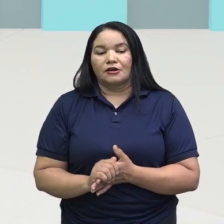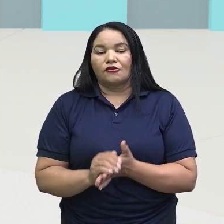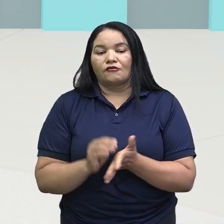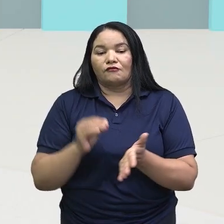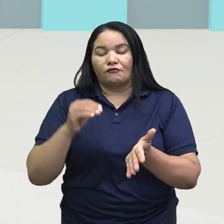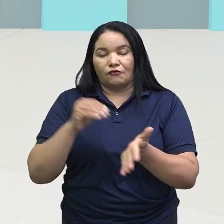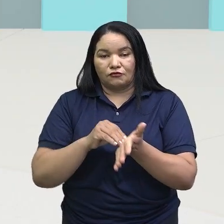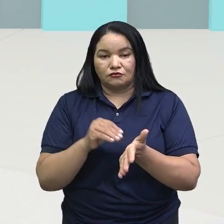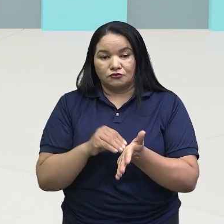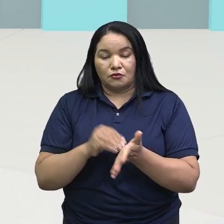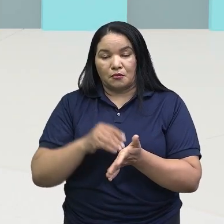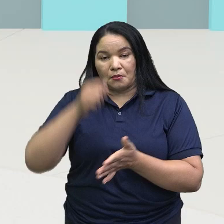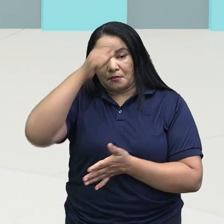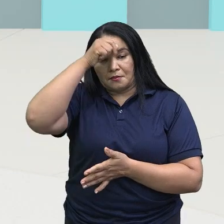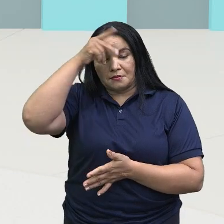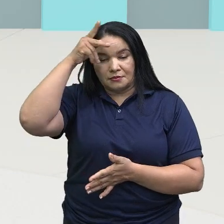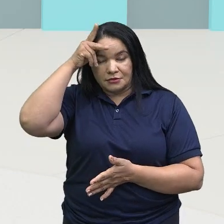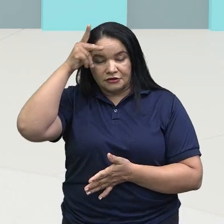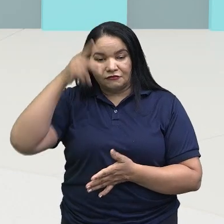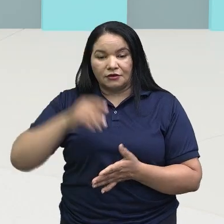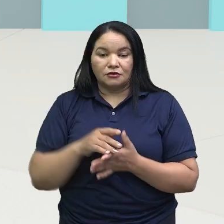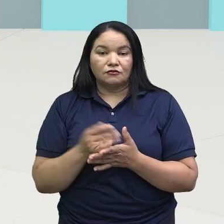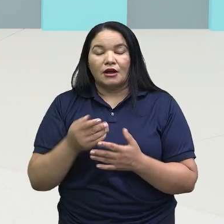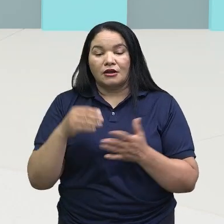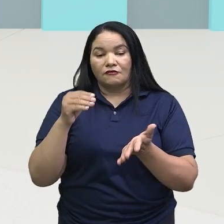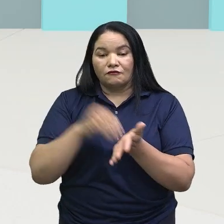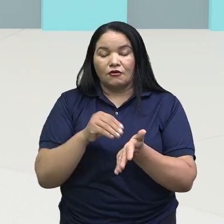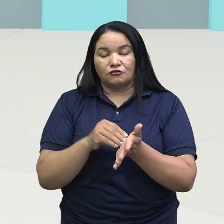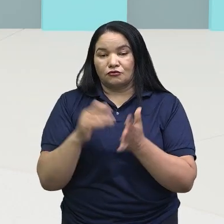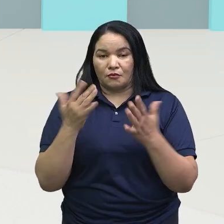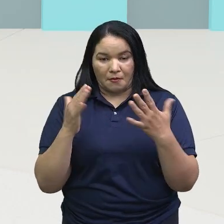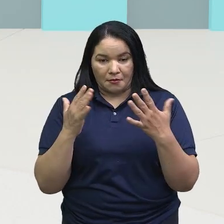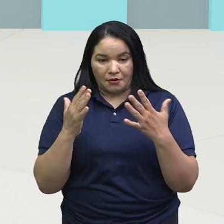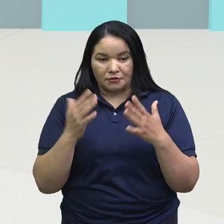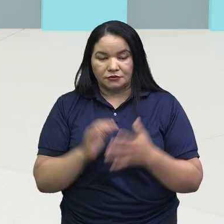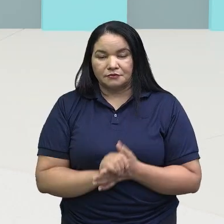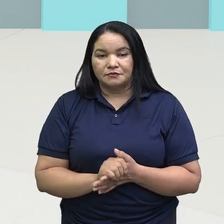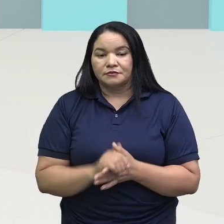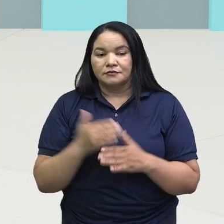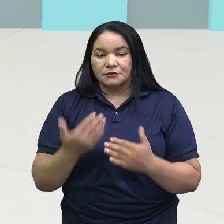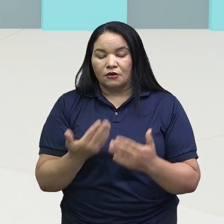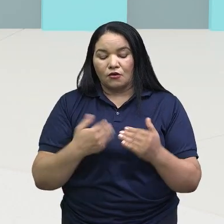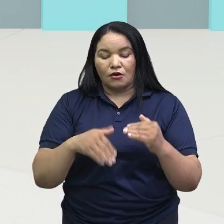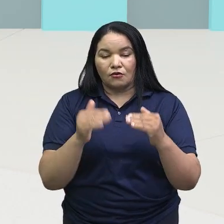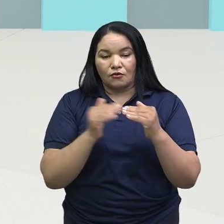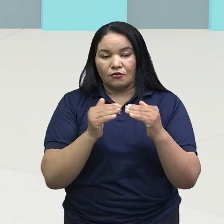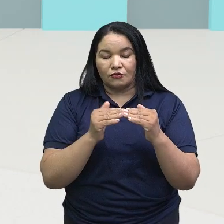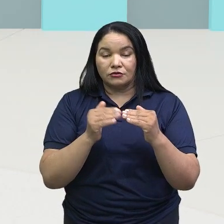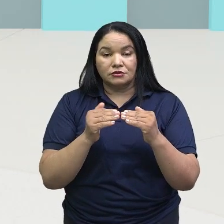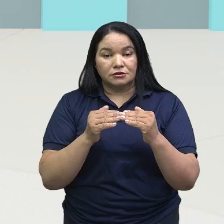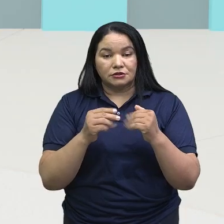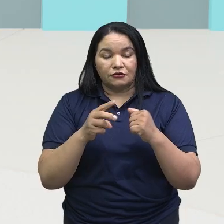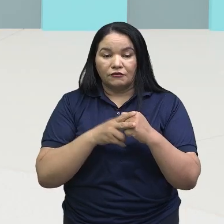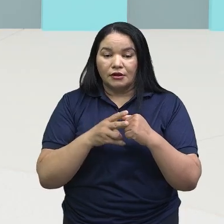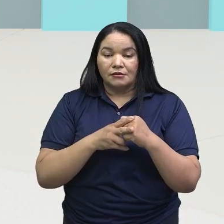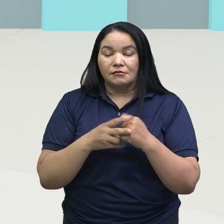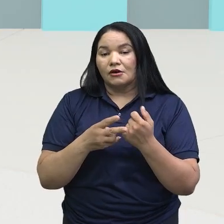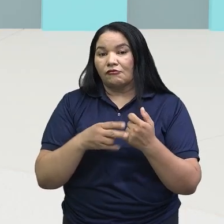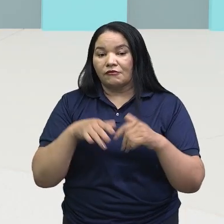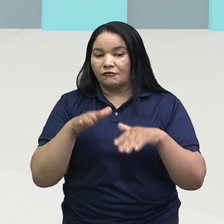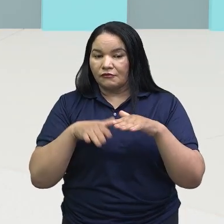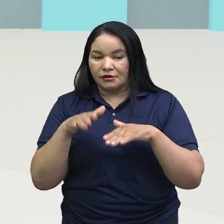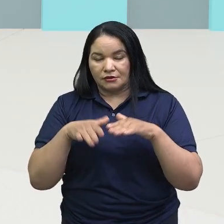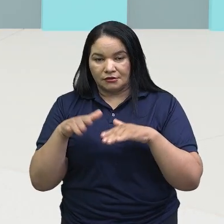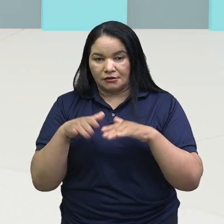né? Então, observe que a concordância, né? Como essa concordância verbal, ela vai variar de acordo com